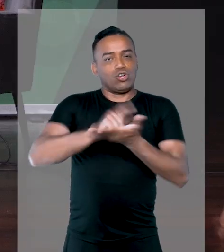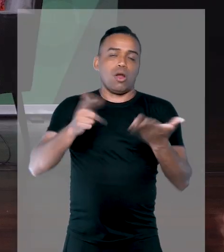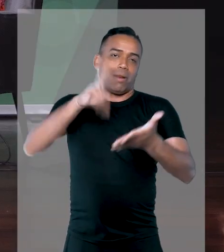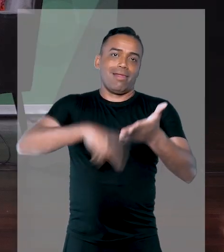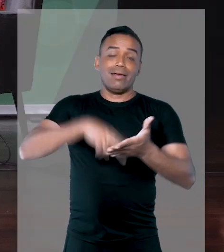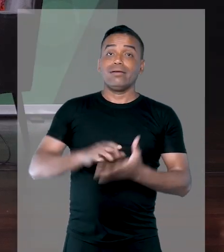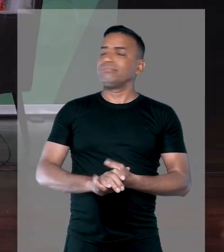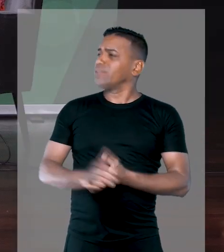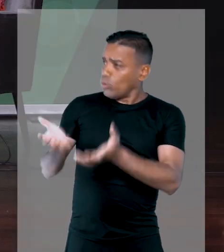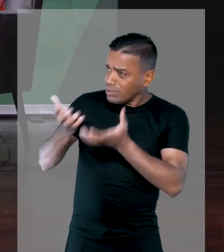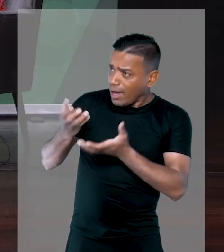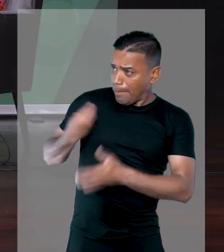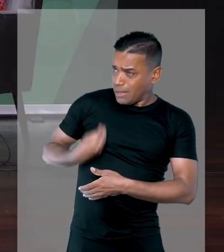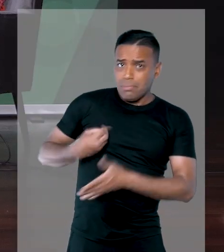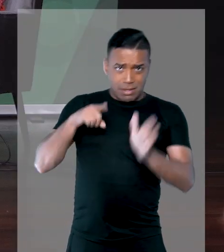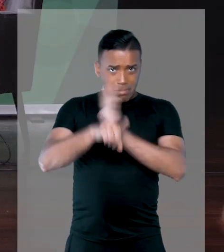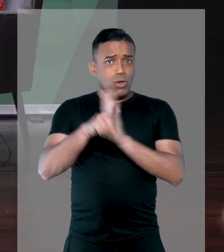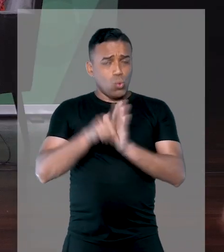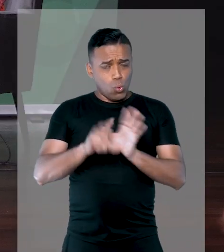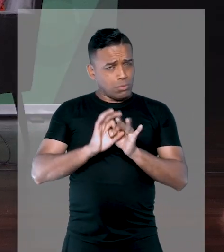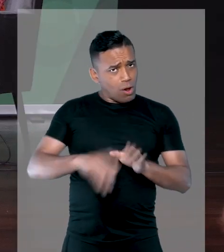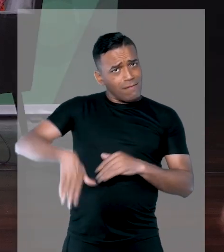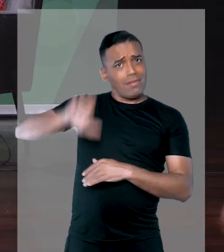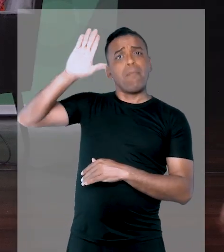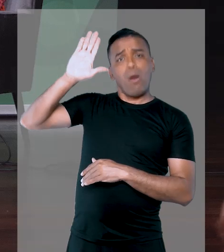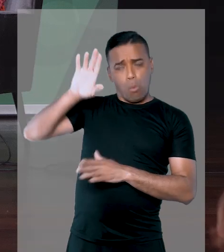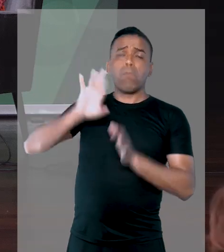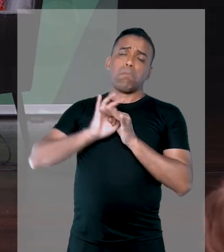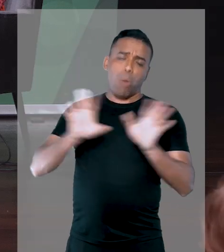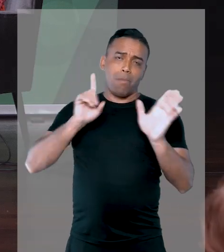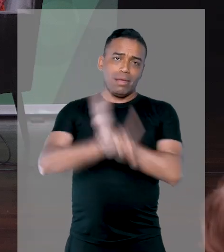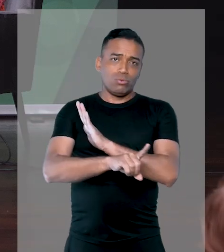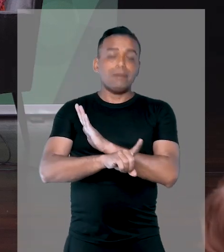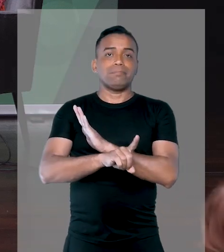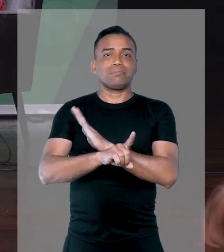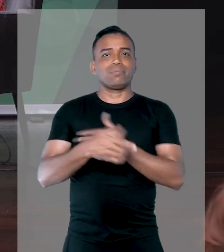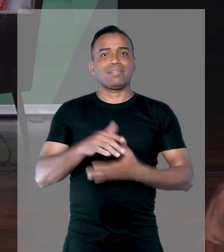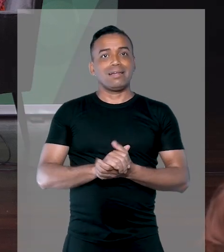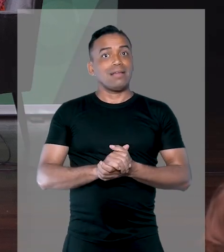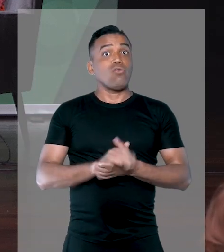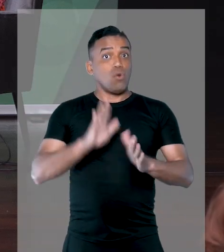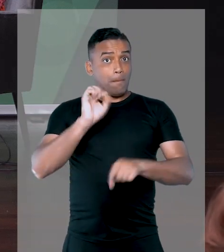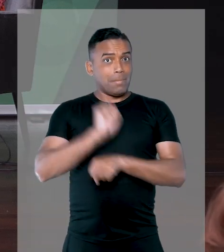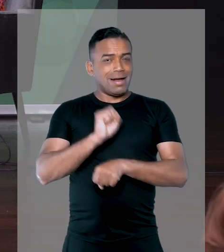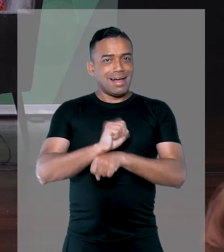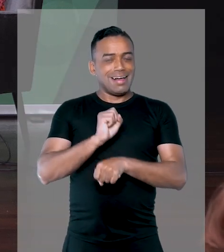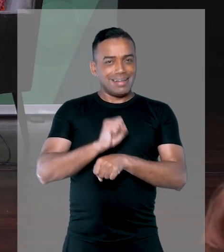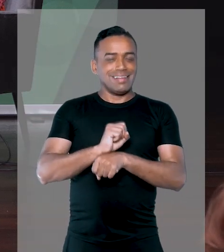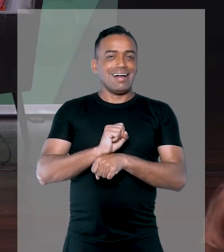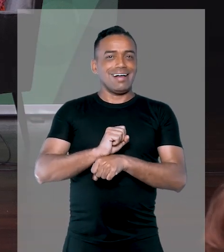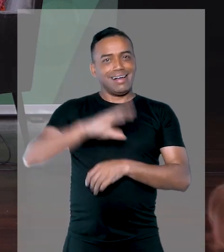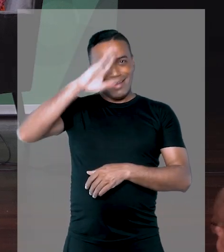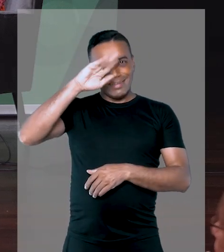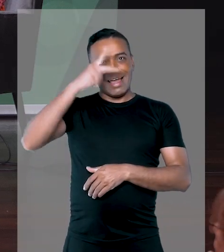Gente, quem quiser participar com perguntas, sabe? Só levantar a mão. Eu vou dar essa pausa para registrar o Hermes